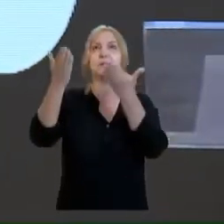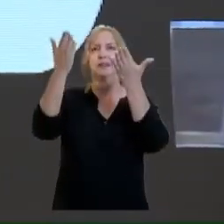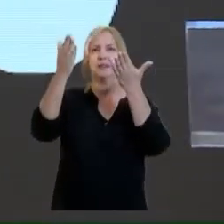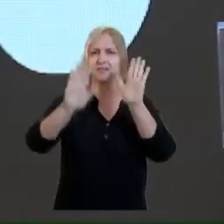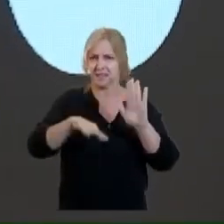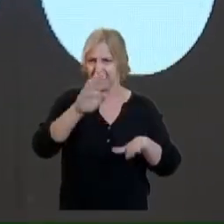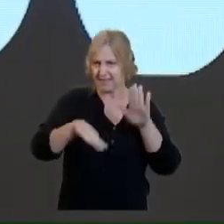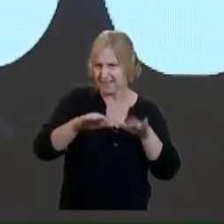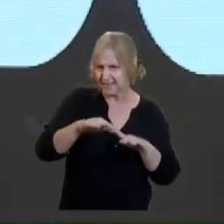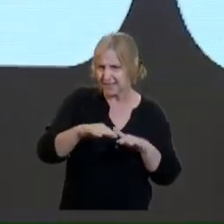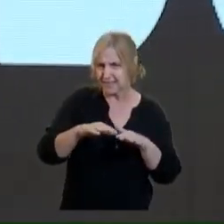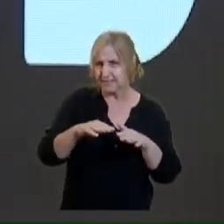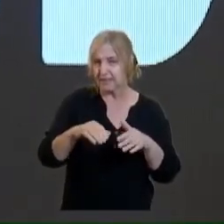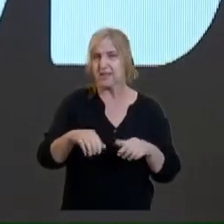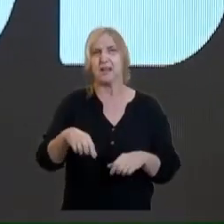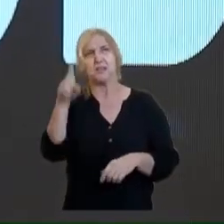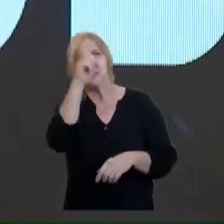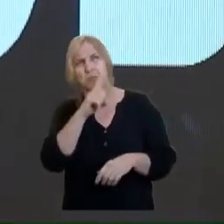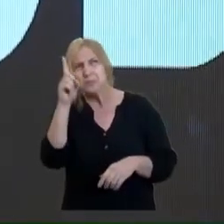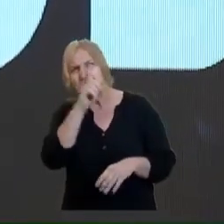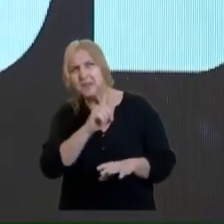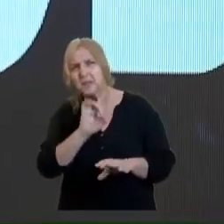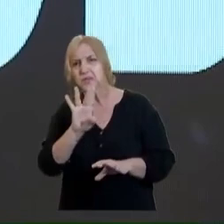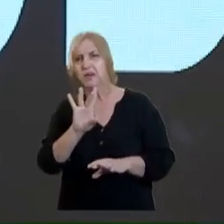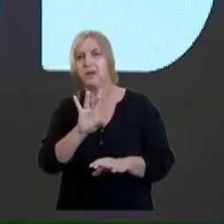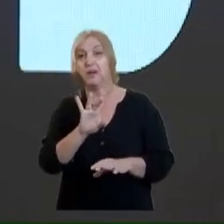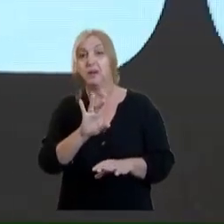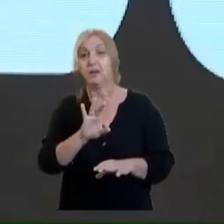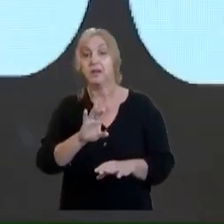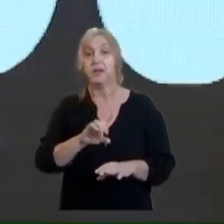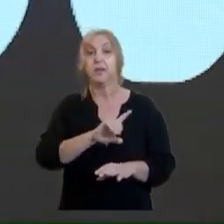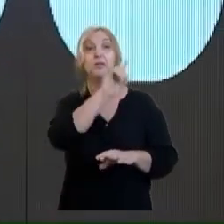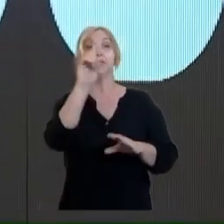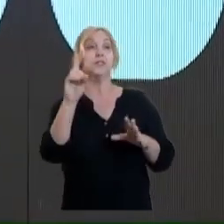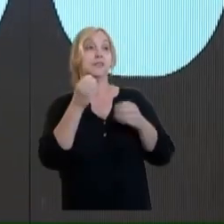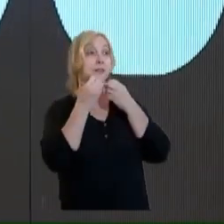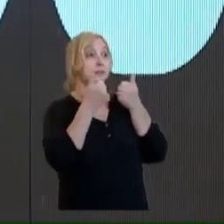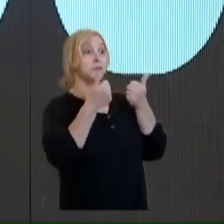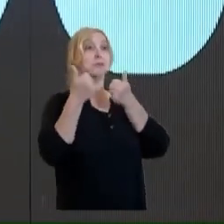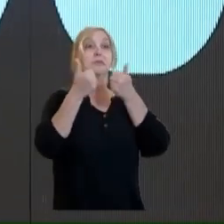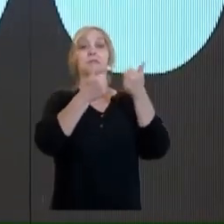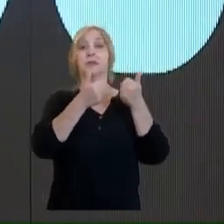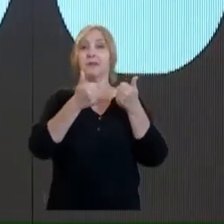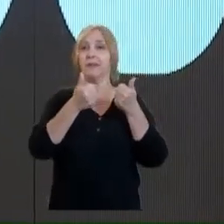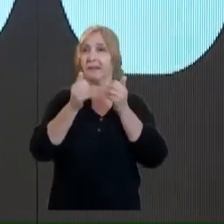em quando, aos domingos, no dia quando tu estiver sorrindo para mim,